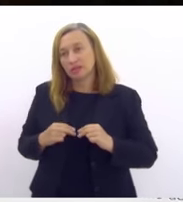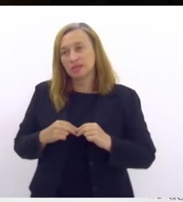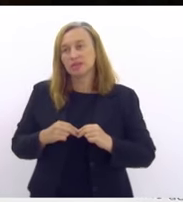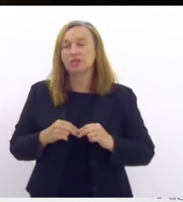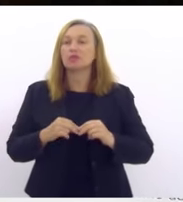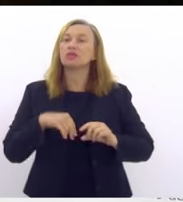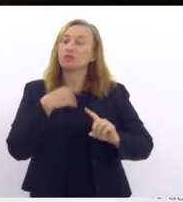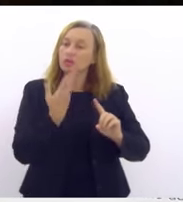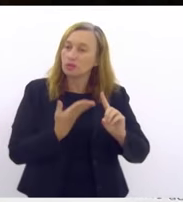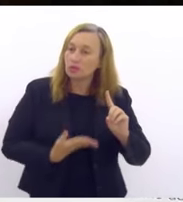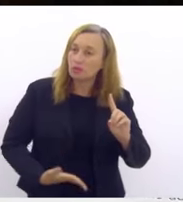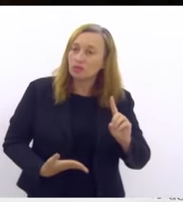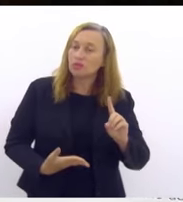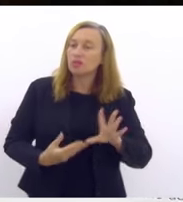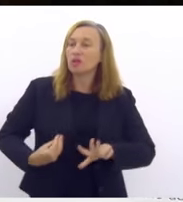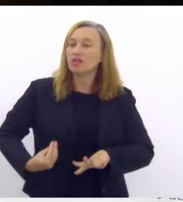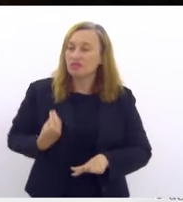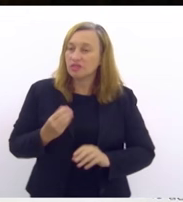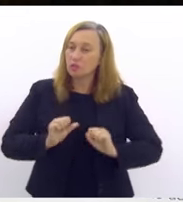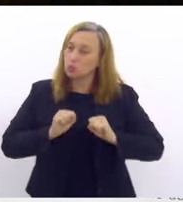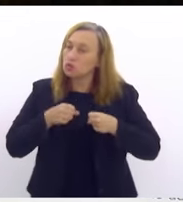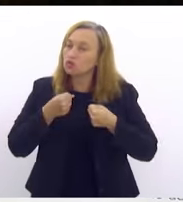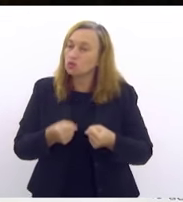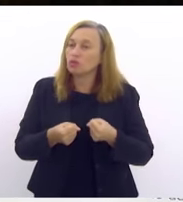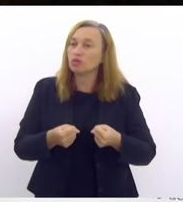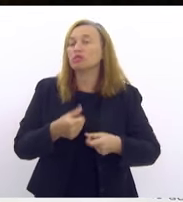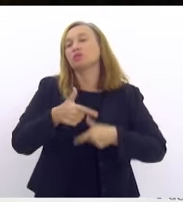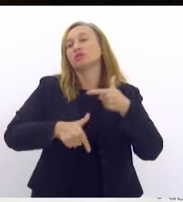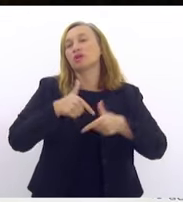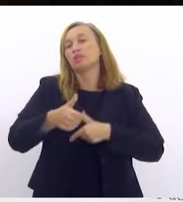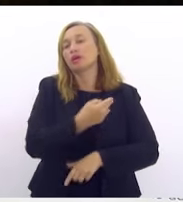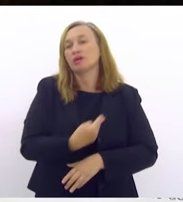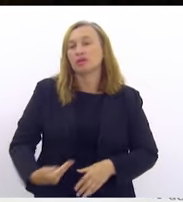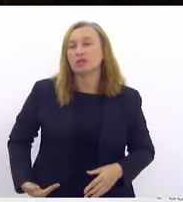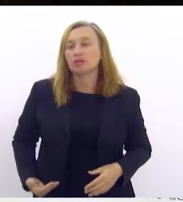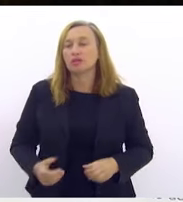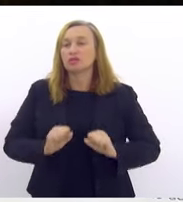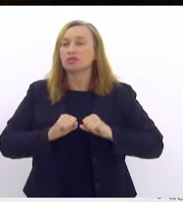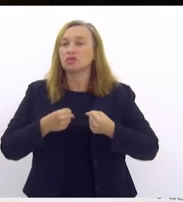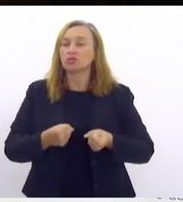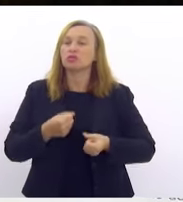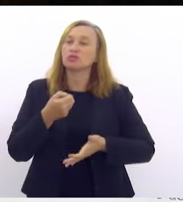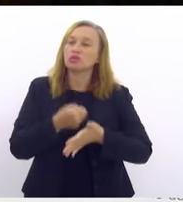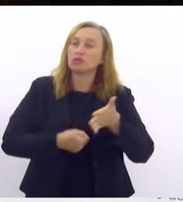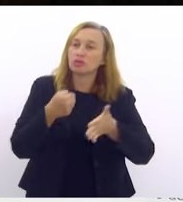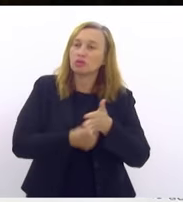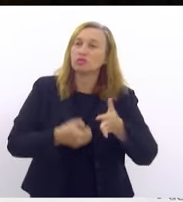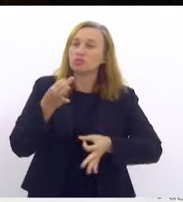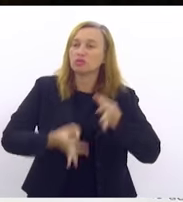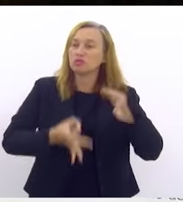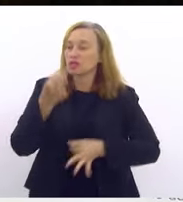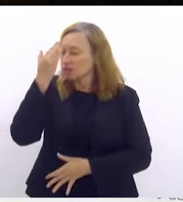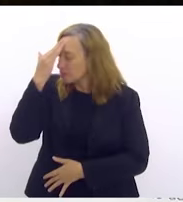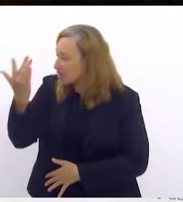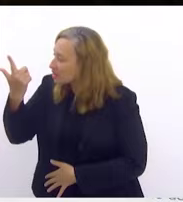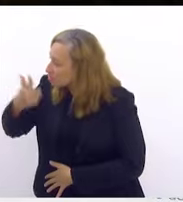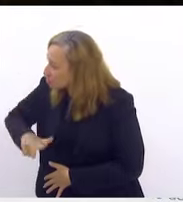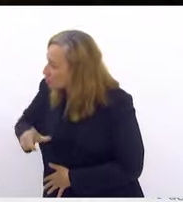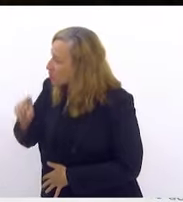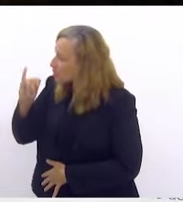que curou uma vida de dedicação ao serviço público e a busca incessante pela justiça Muito obrigado Mais uma vez